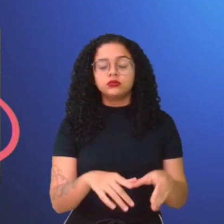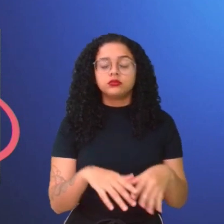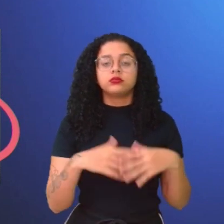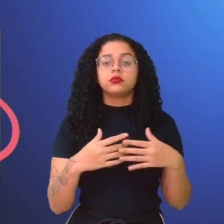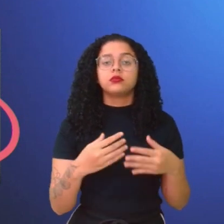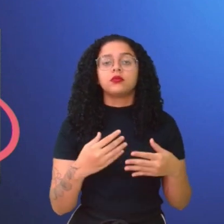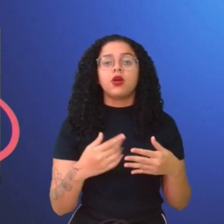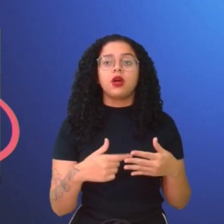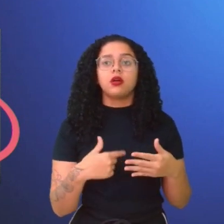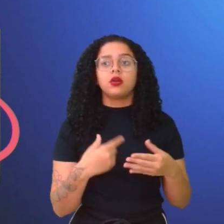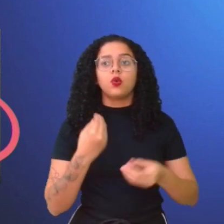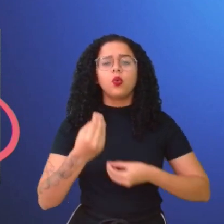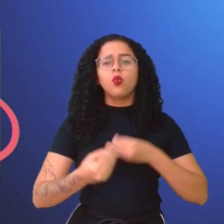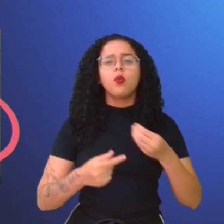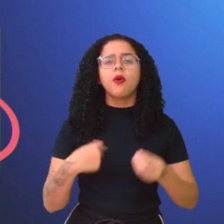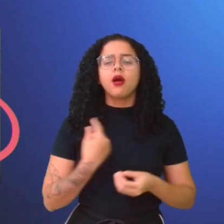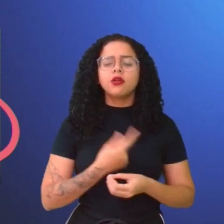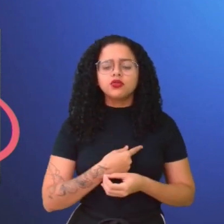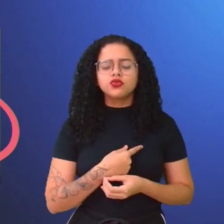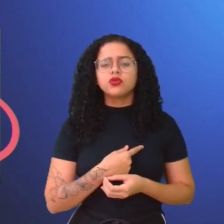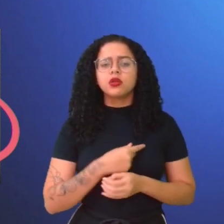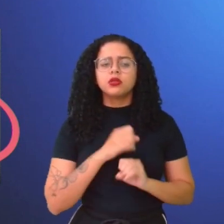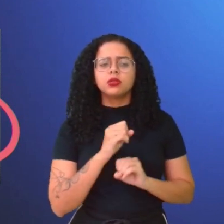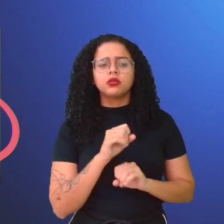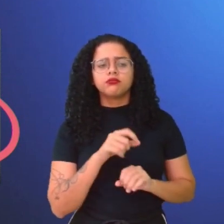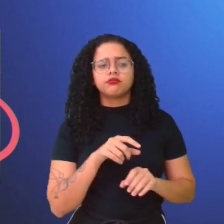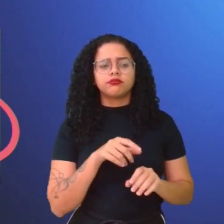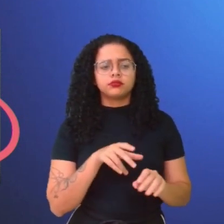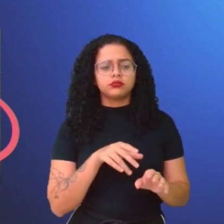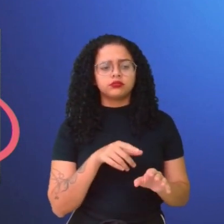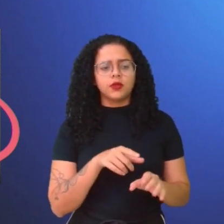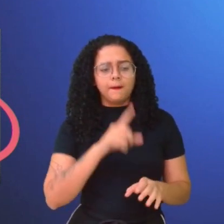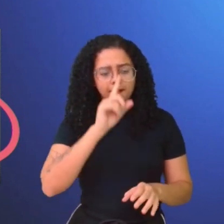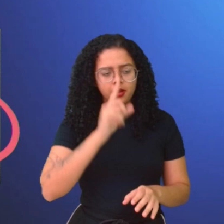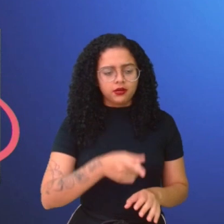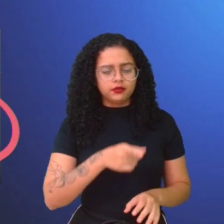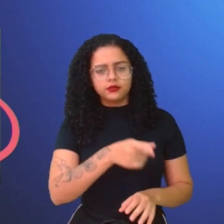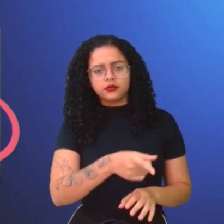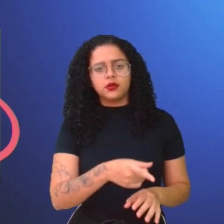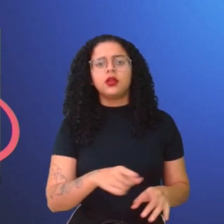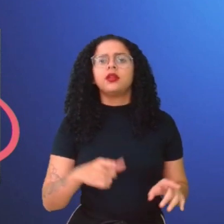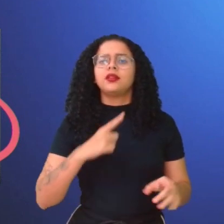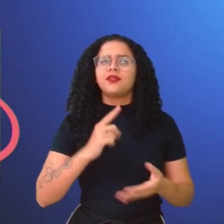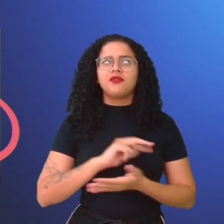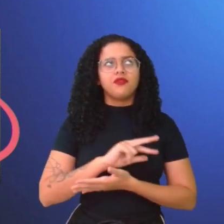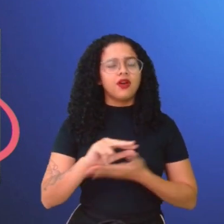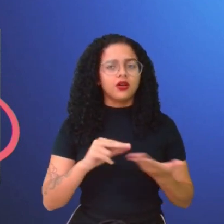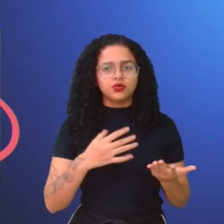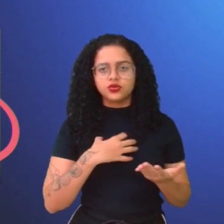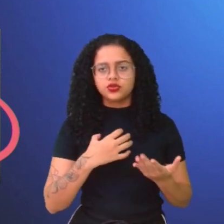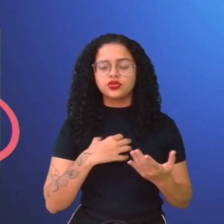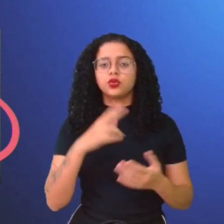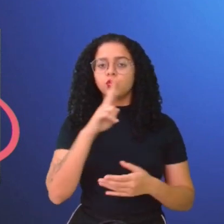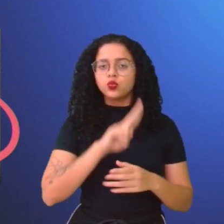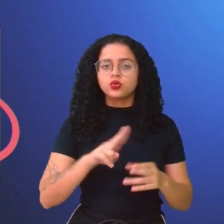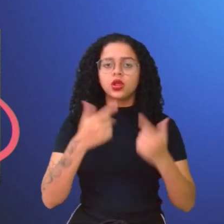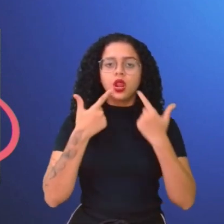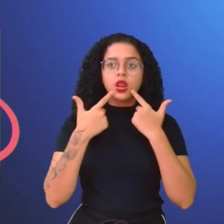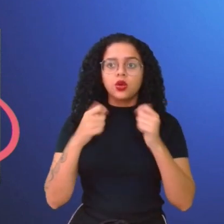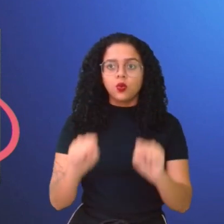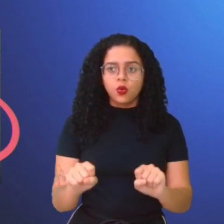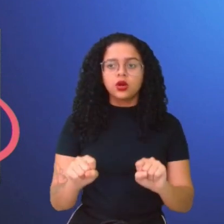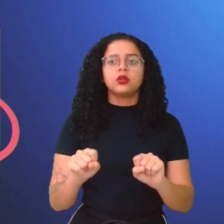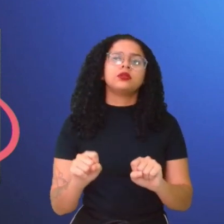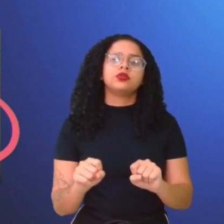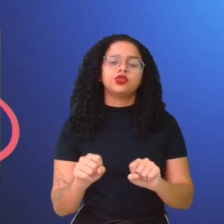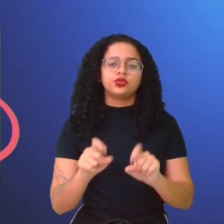gente tem para instruir o computador a fazer esse algo aí, ele pode ser feito de várias formas. E o que a gente usa para instruir são